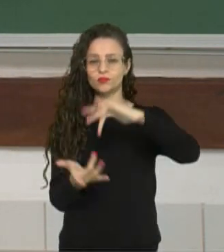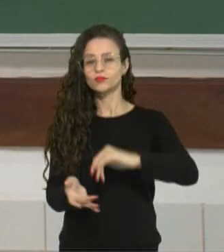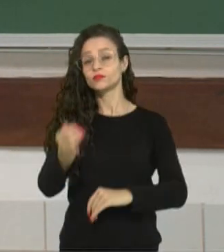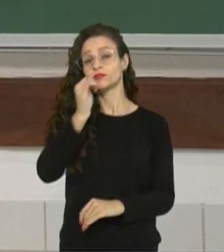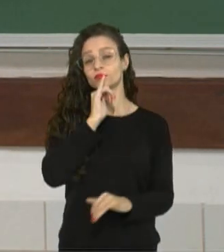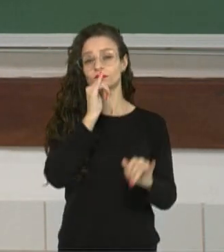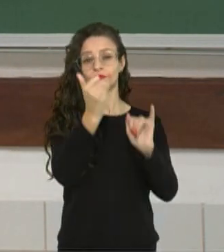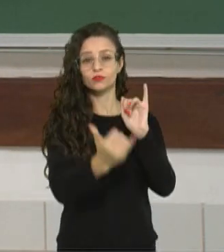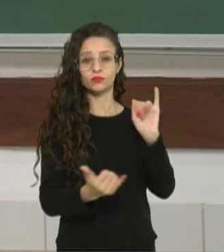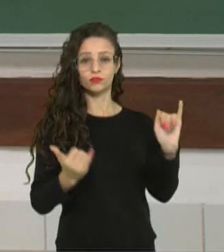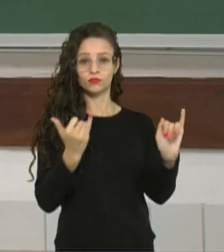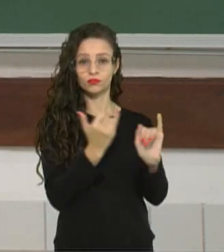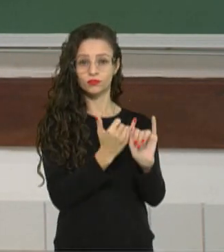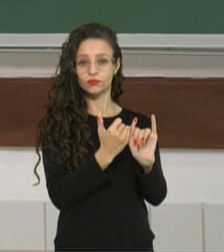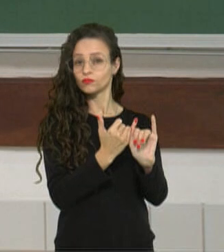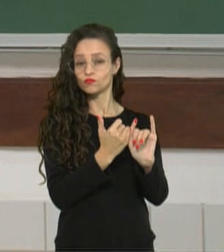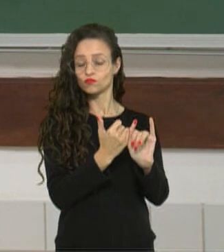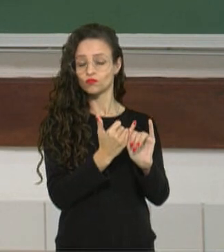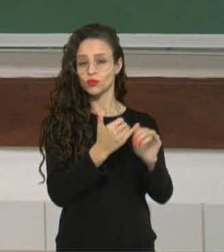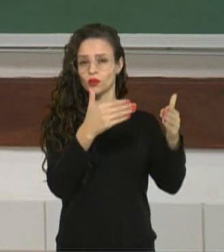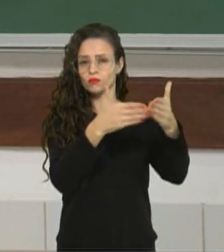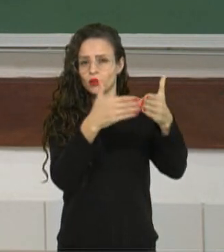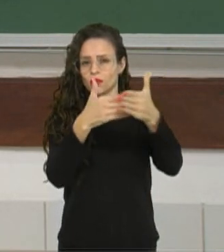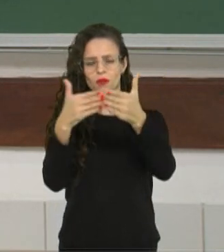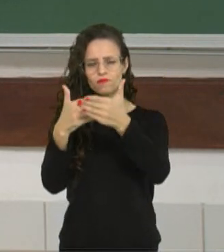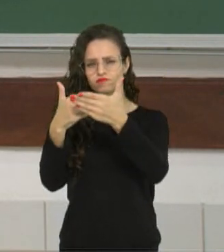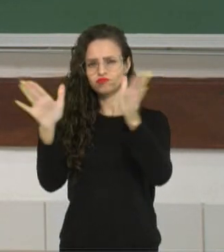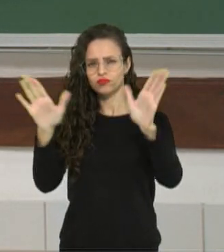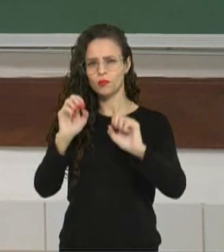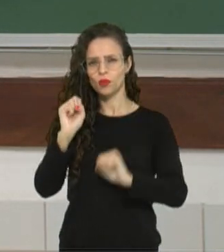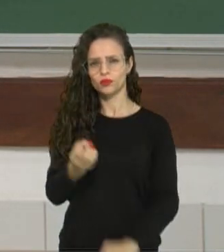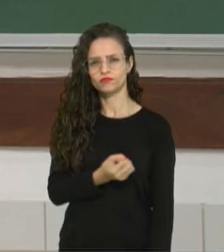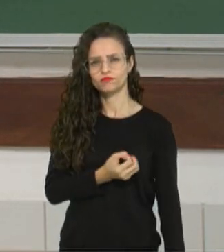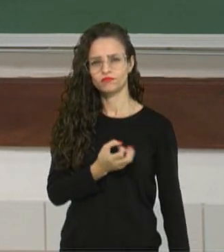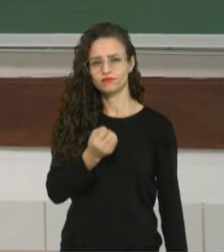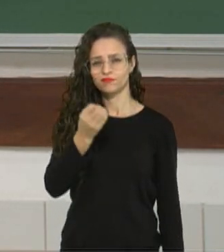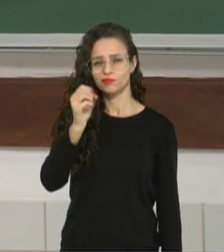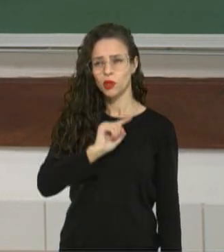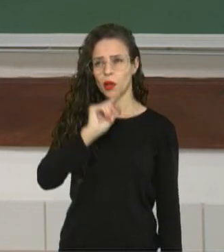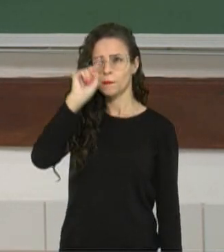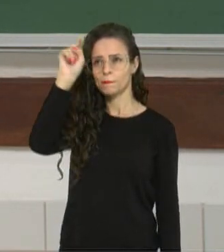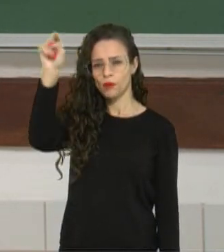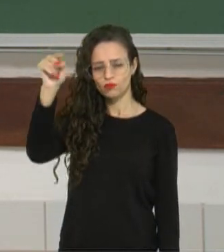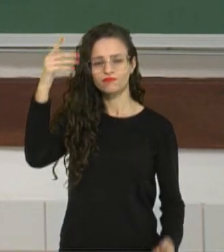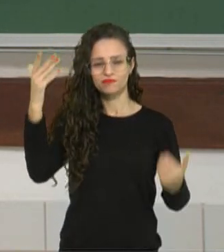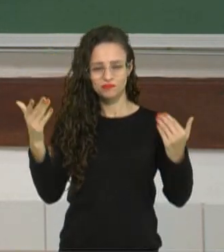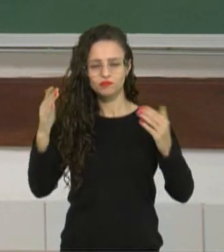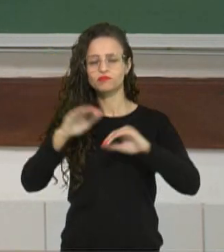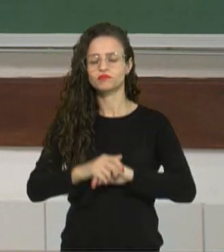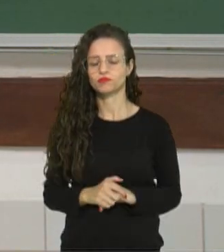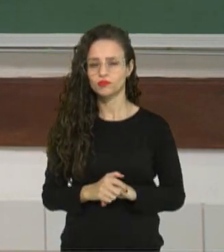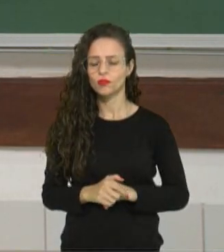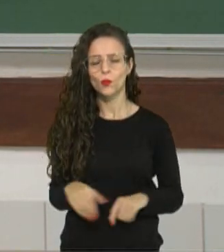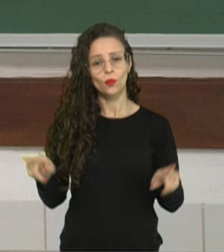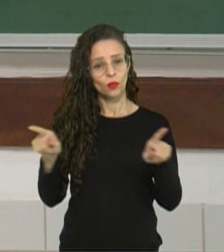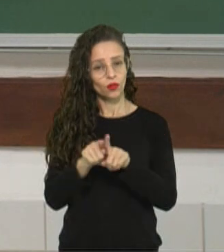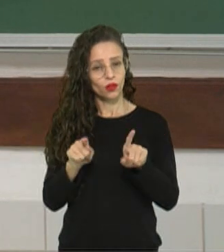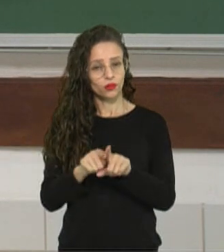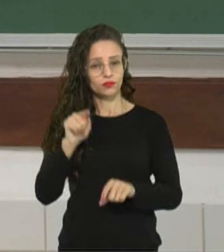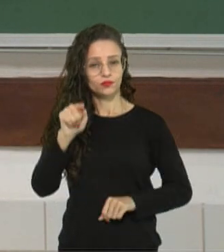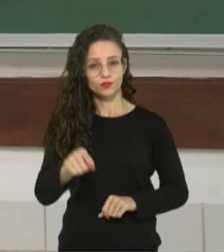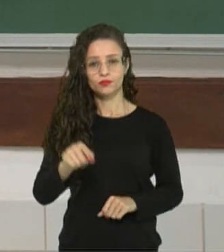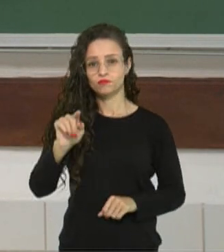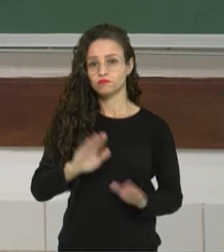internet, ela praticamente acabou com as fronteiras. A gente pode viajar hoje sem sair de casa. Só que, ao mesmo tempo que isso traz um